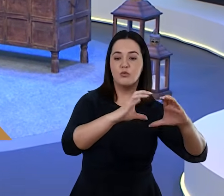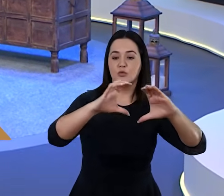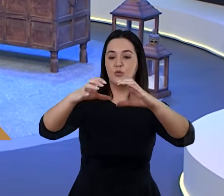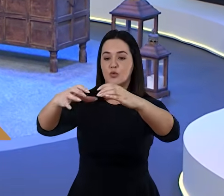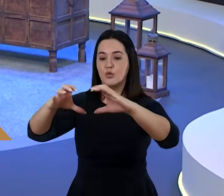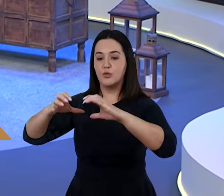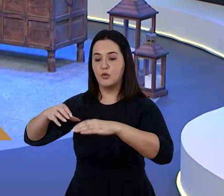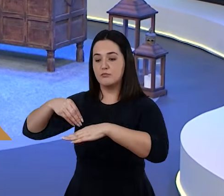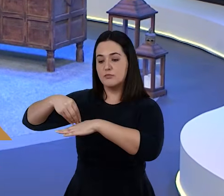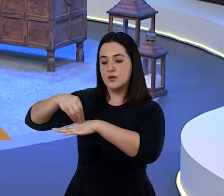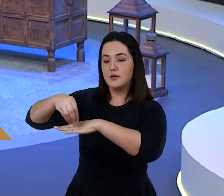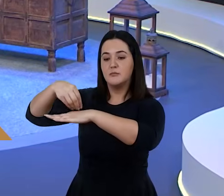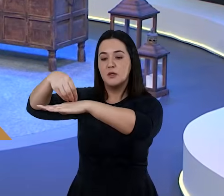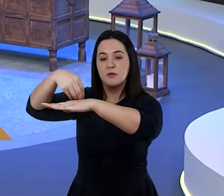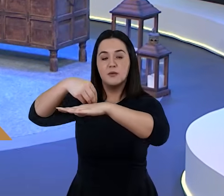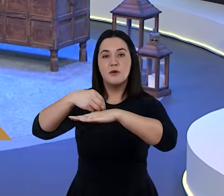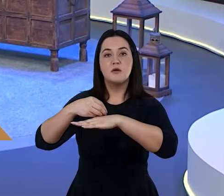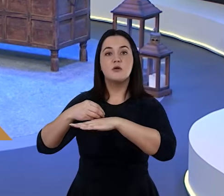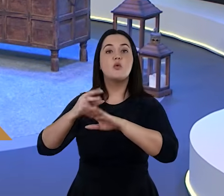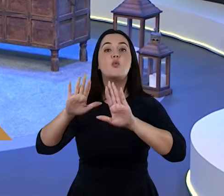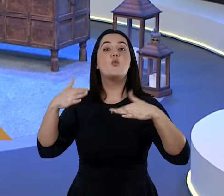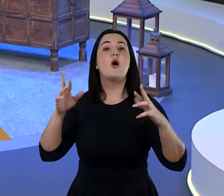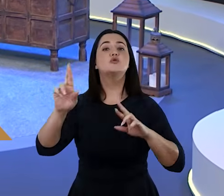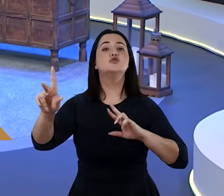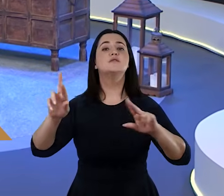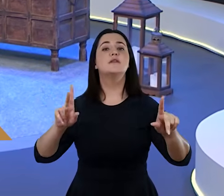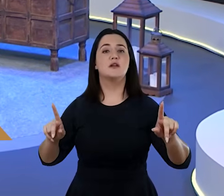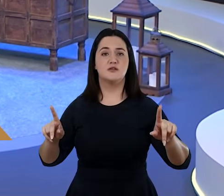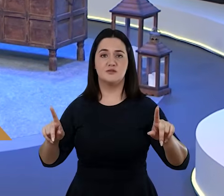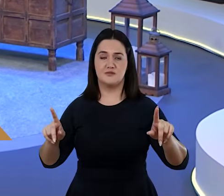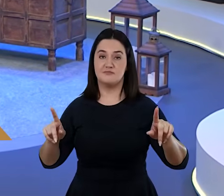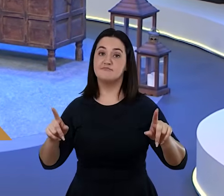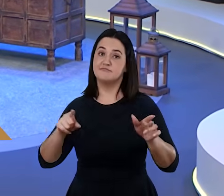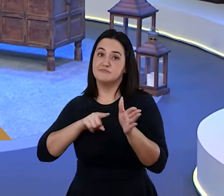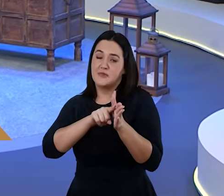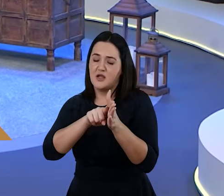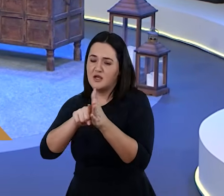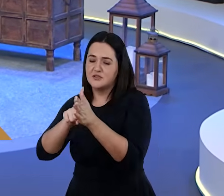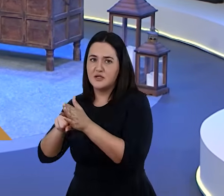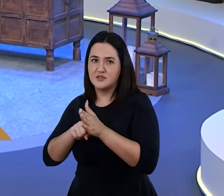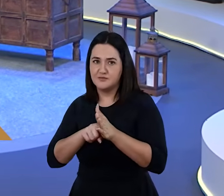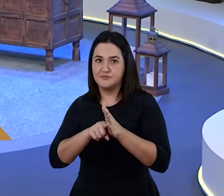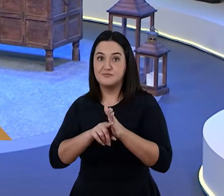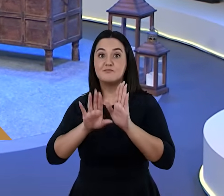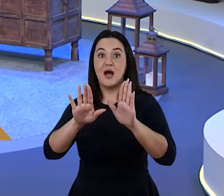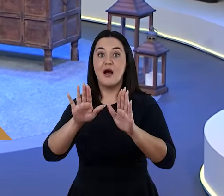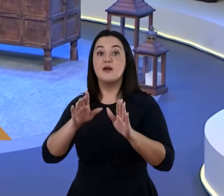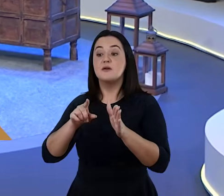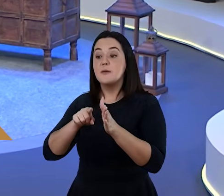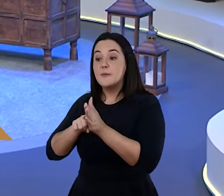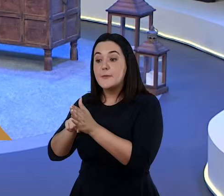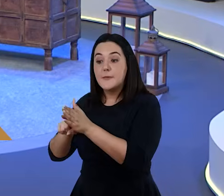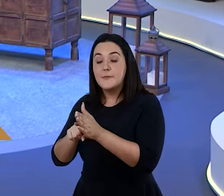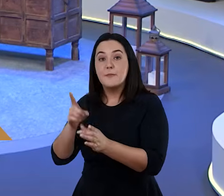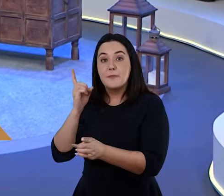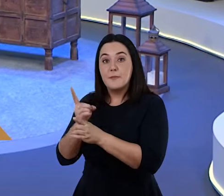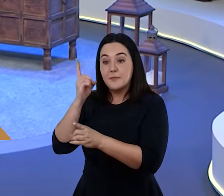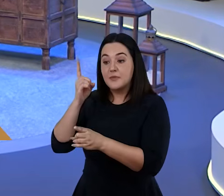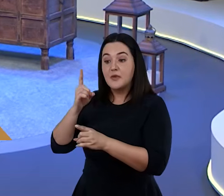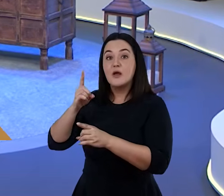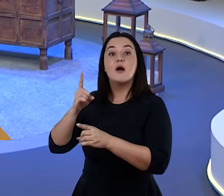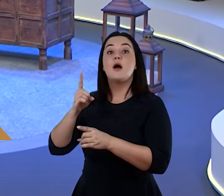cananeus, judeus e filisteus. E um dos eventos ou dos elementos mais marcantes que os arqueólogos já